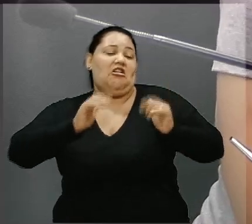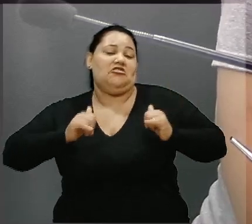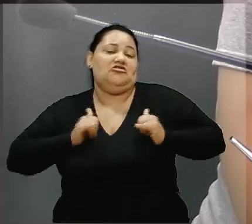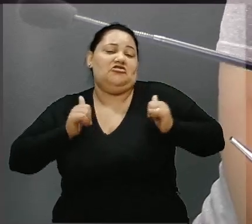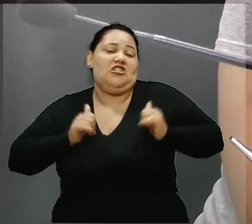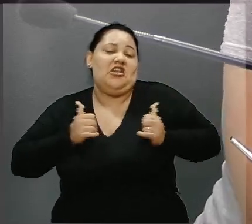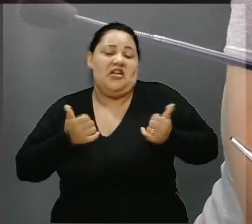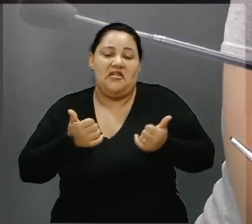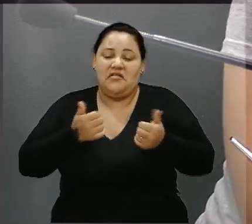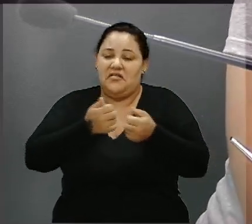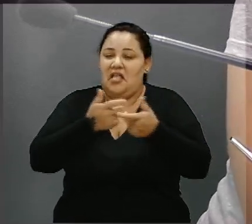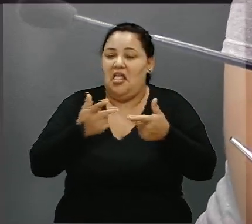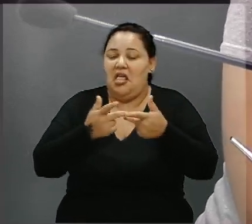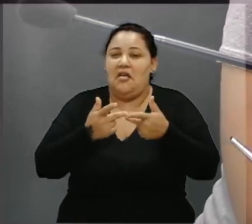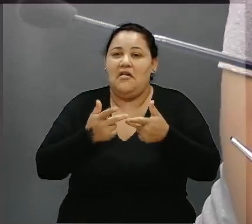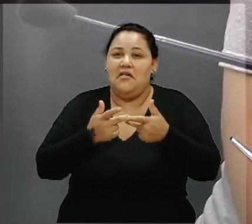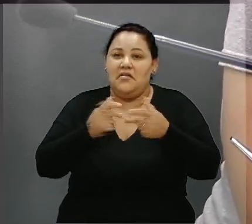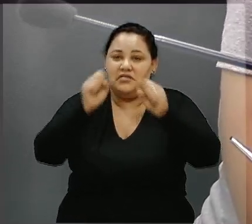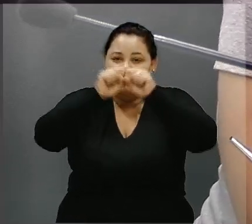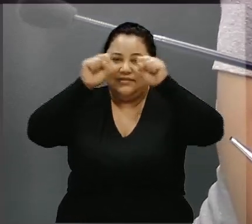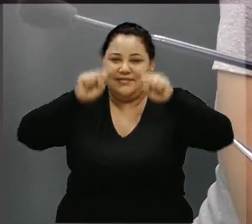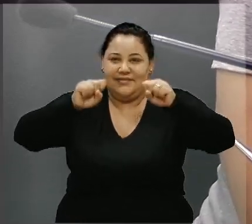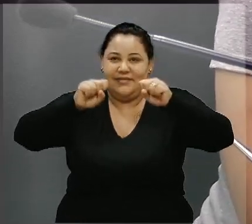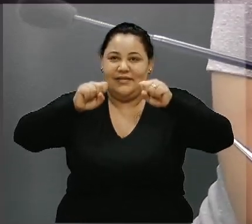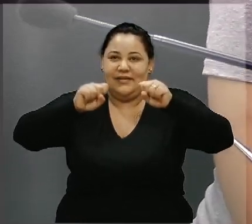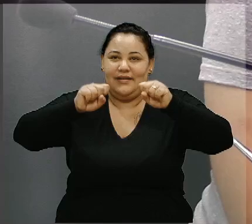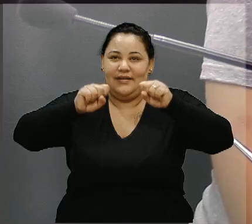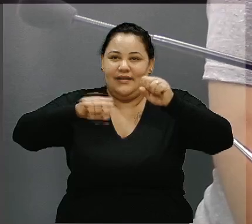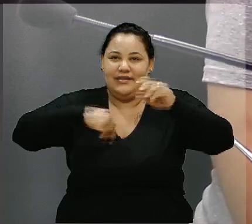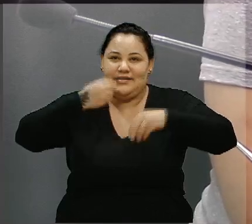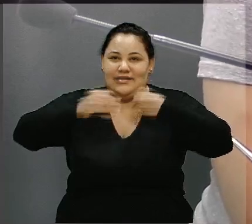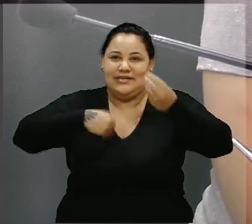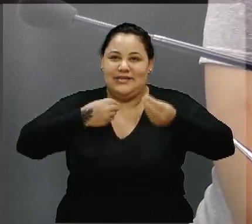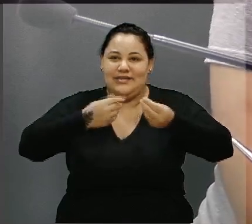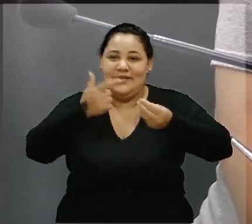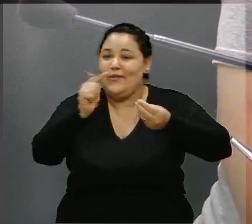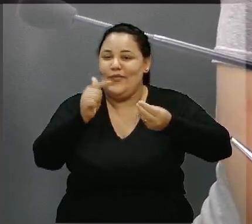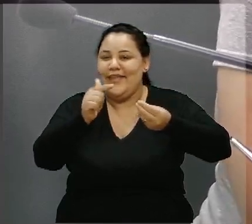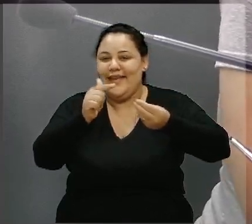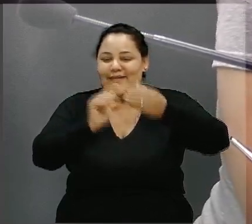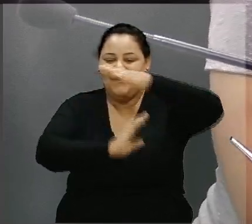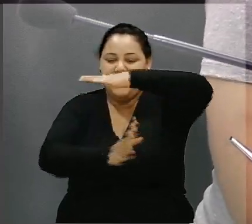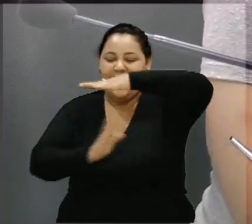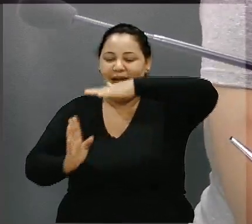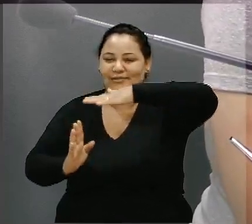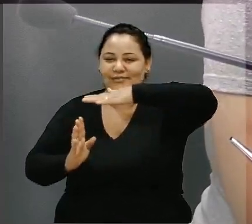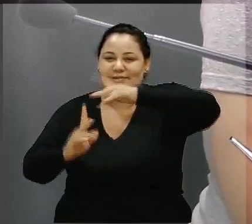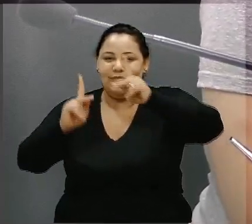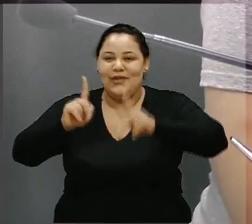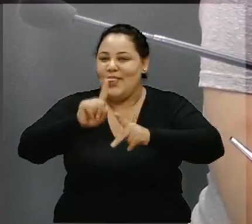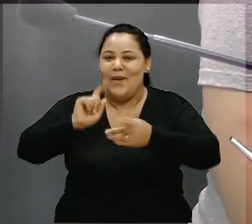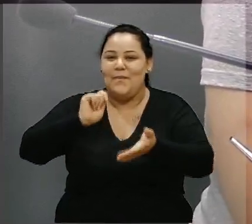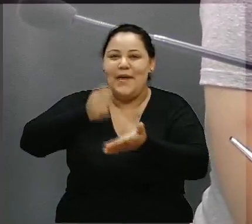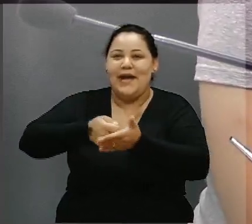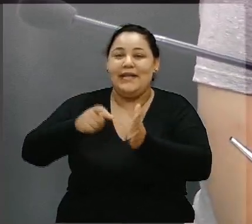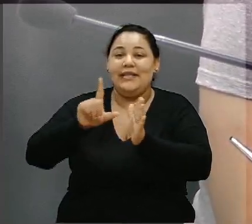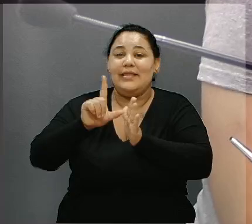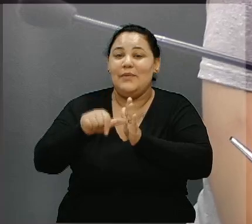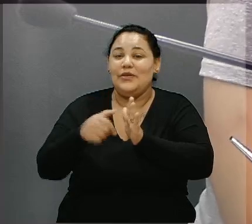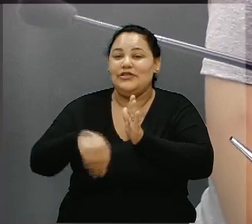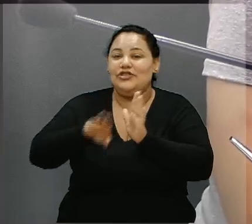flow, que causam uma sensação de não existir pedágio. Isso que é o mais preocupante. As pessoas acham que não existe pedágio, não pagam, depois vem a multa. Então tem